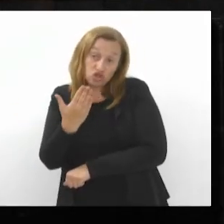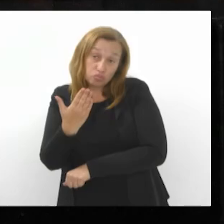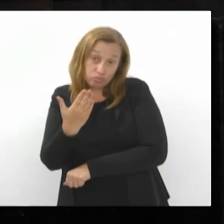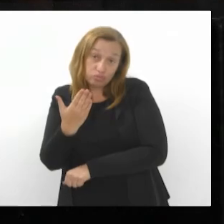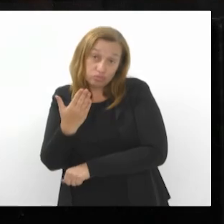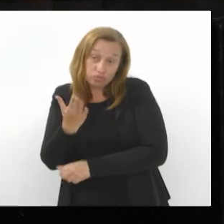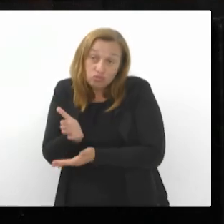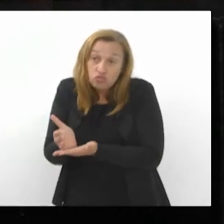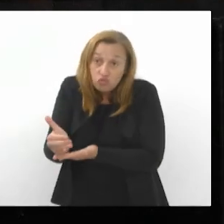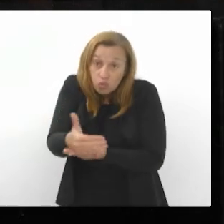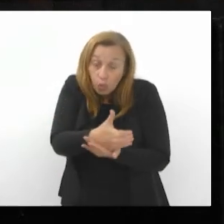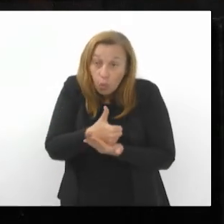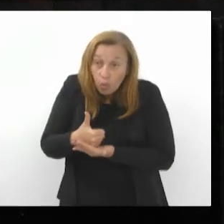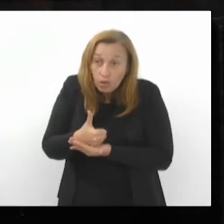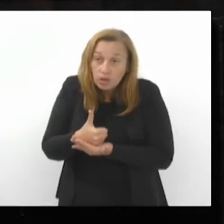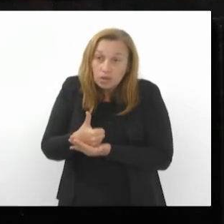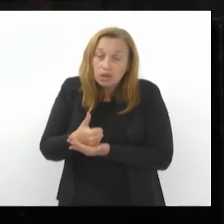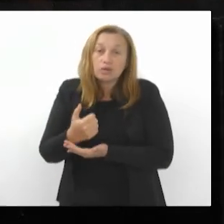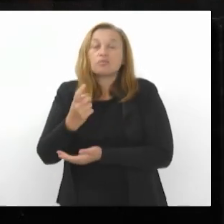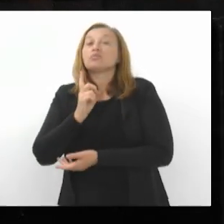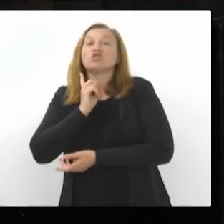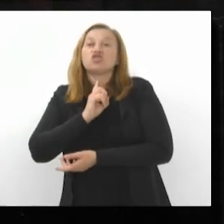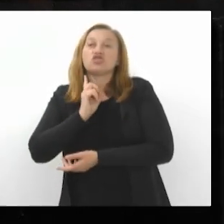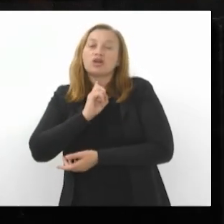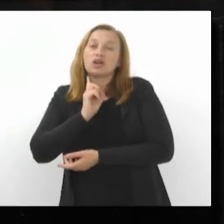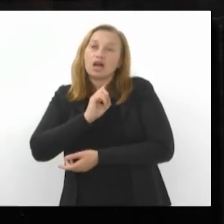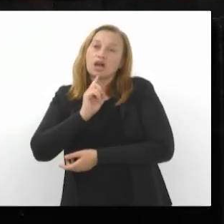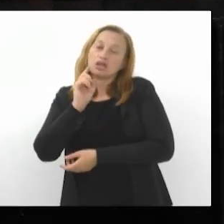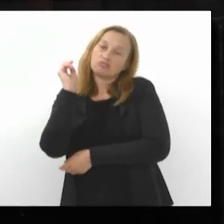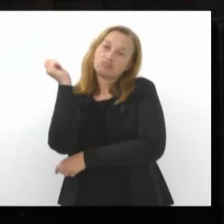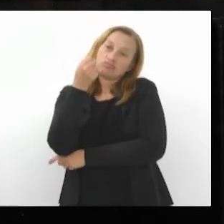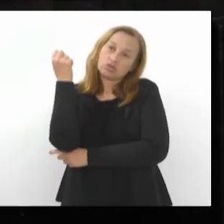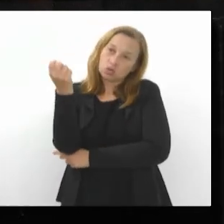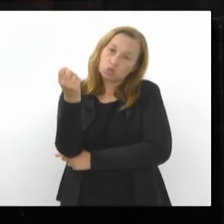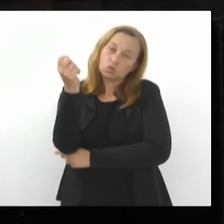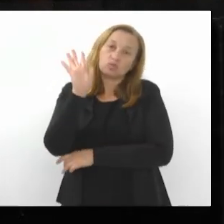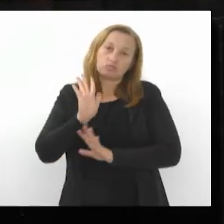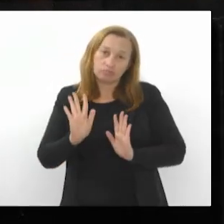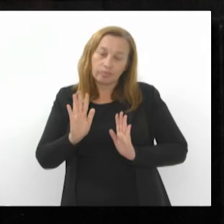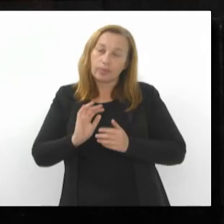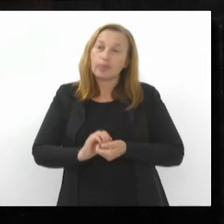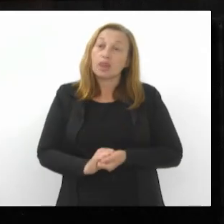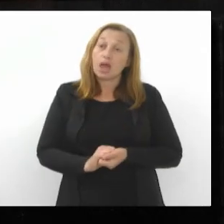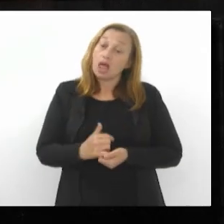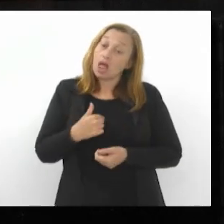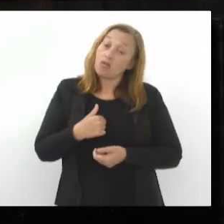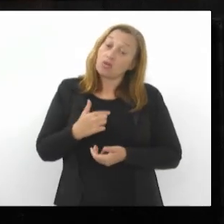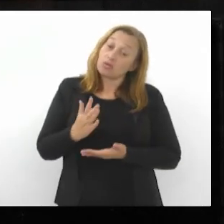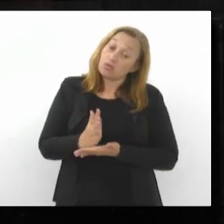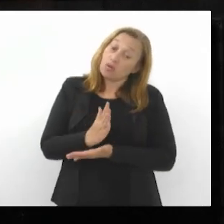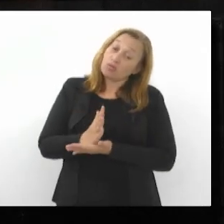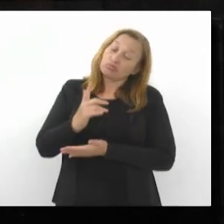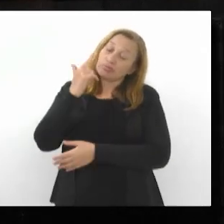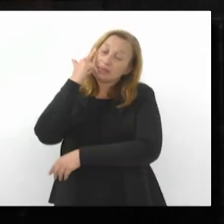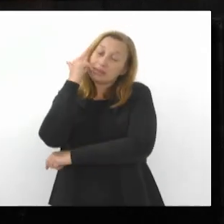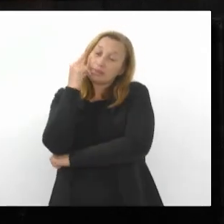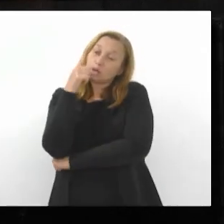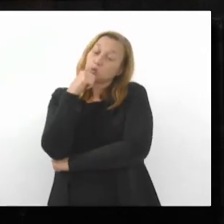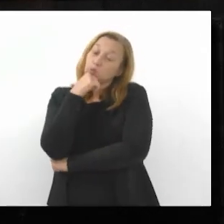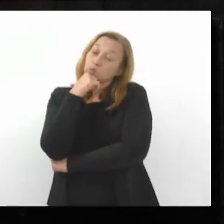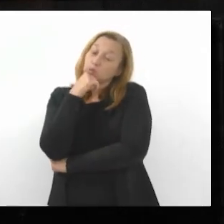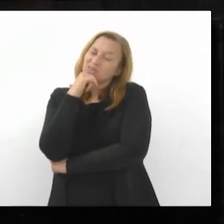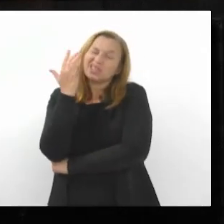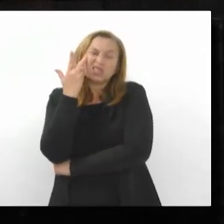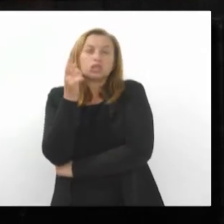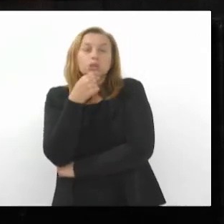Gerais, Goiás e Rio Grande do Sul. Eu não fico aqui com algumas caraminholas,